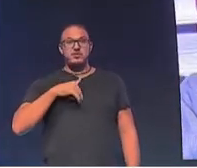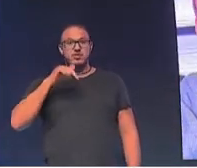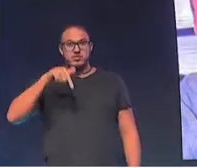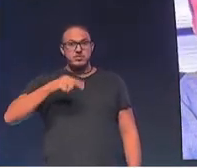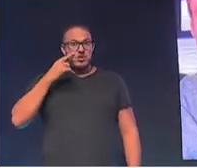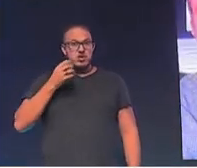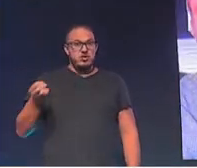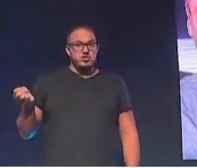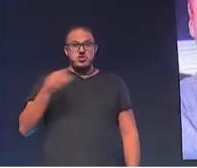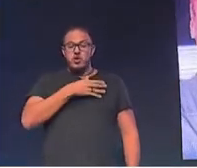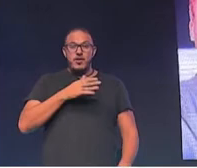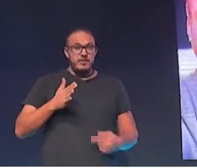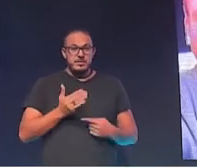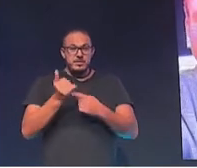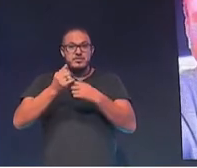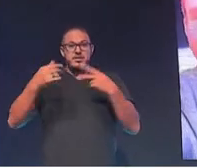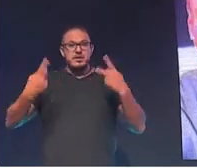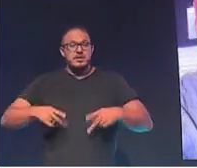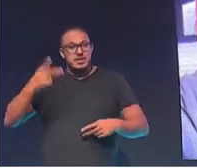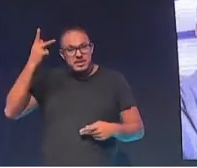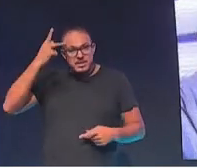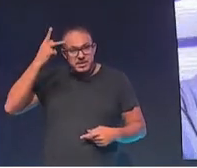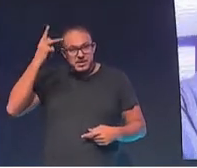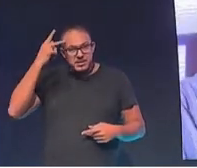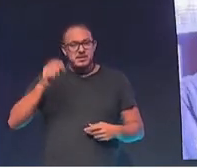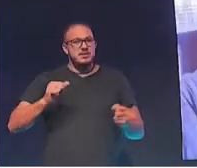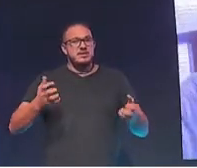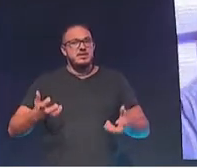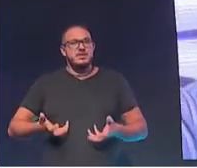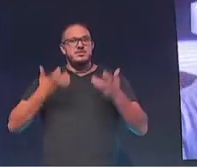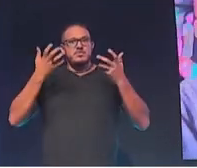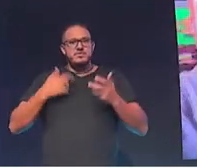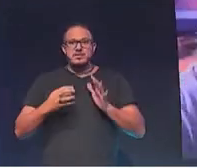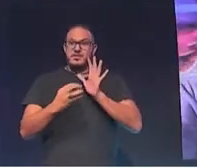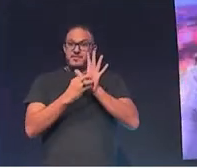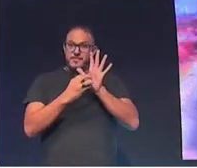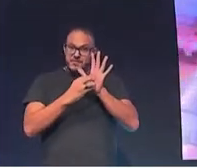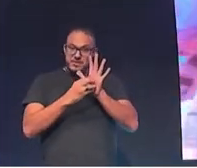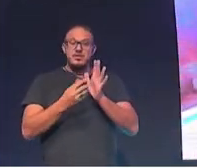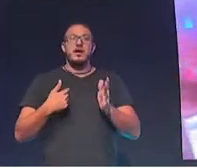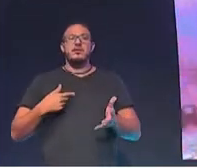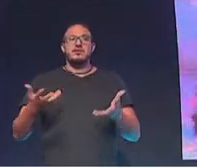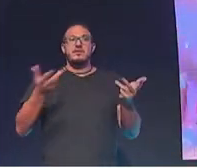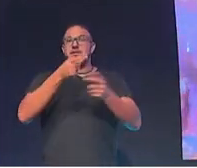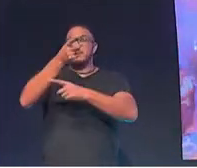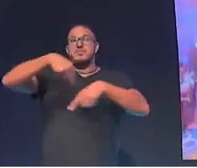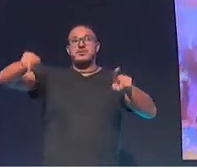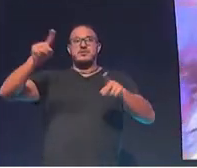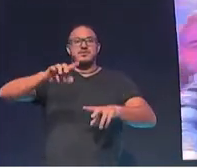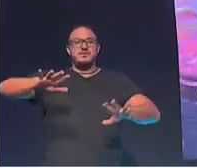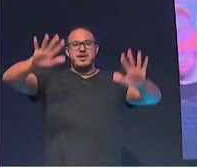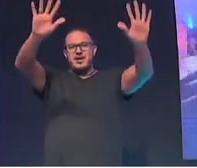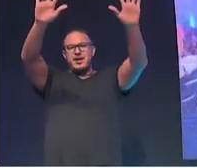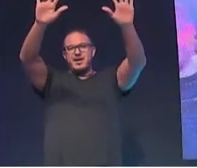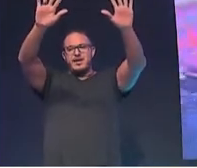novas tecnologias, estou falando aqui em São Paulo, no Inspira FENAI, e estou com essa galera maravilhosa aqui. E aí, pessoal, estão